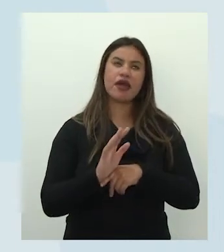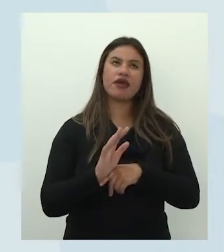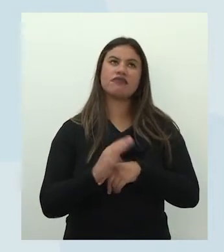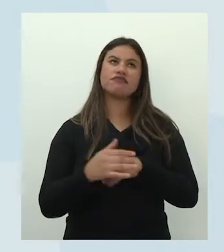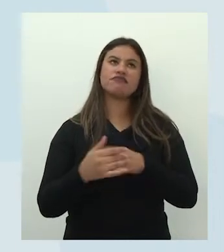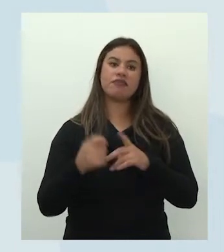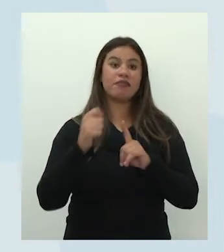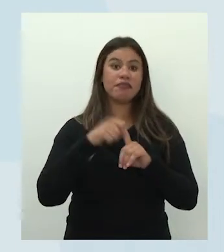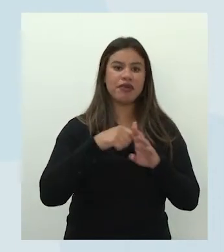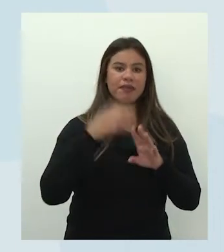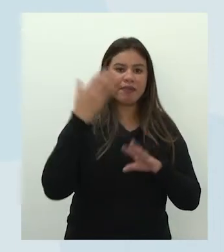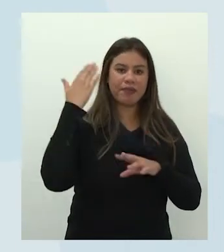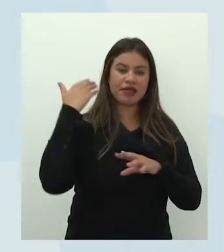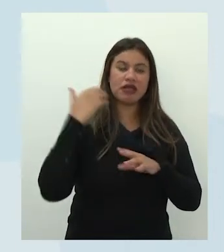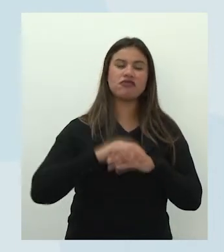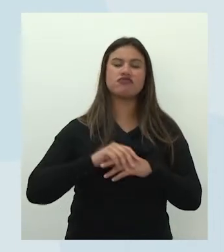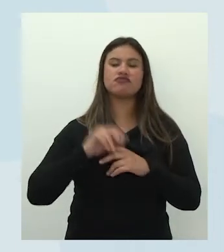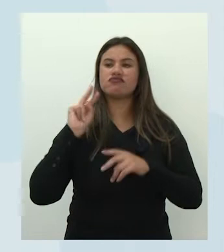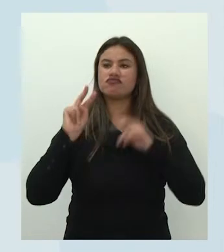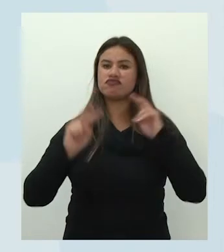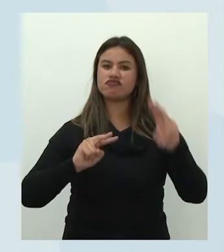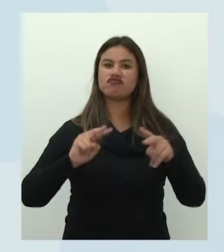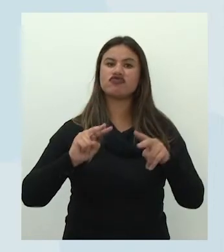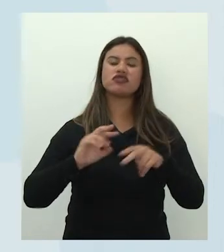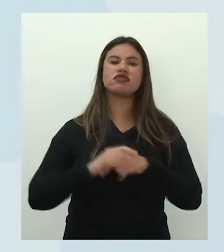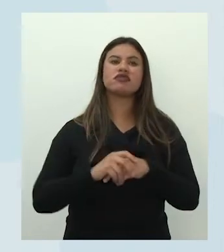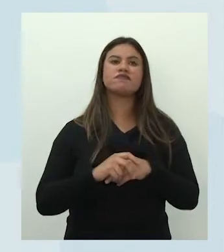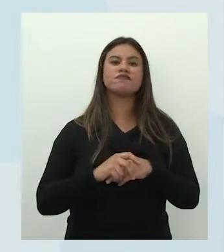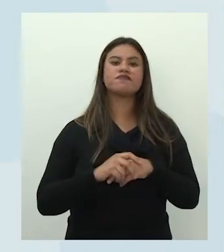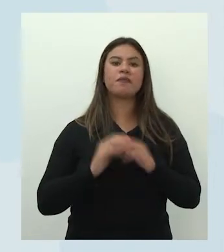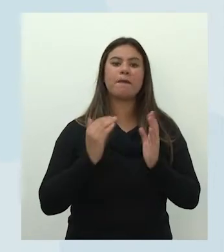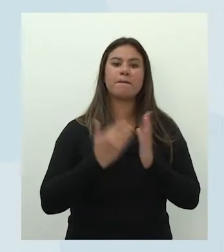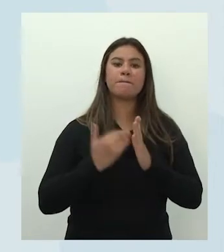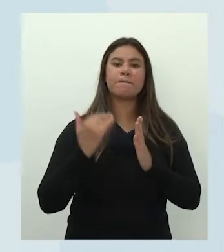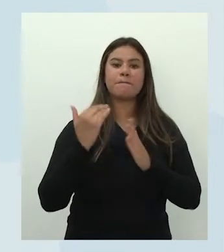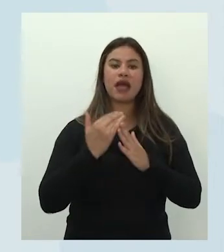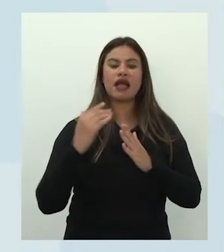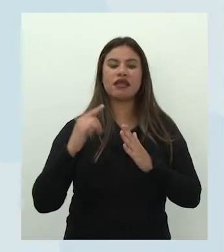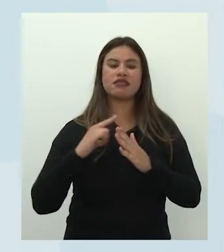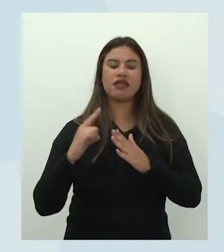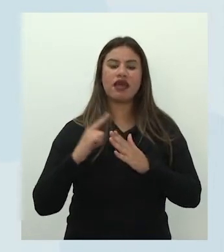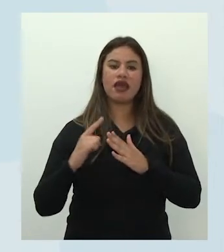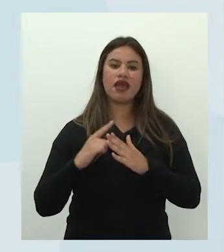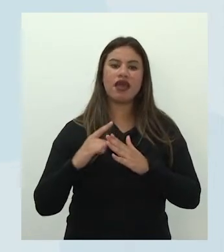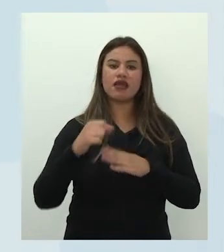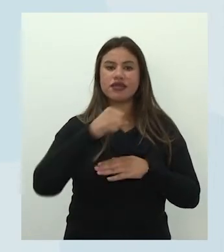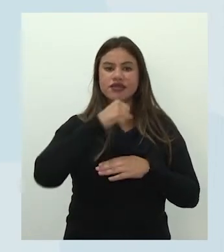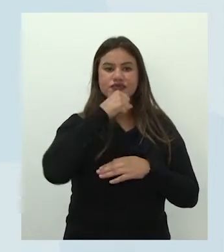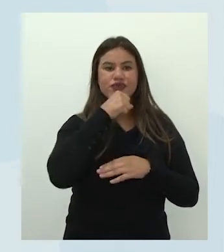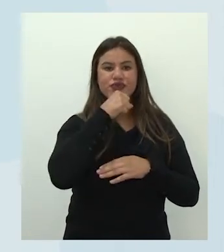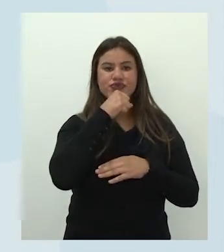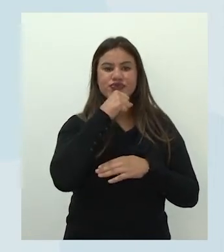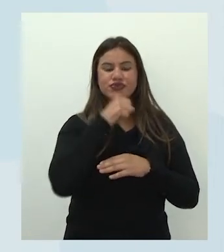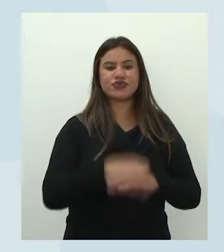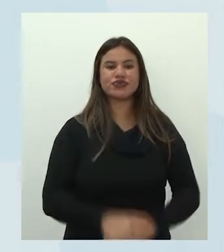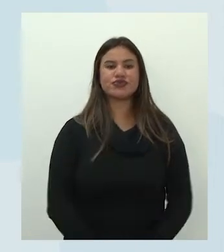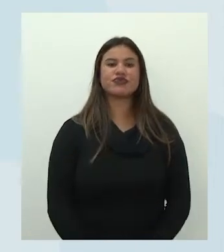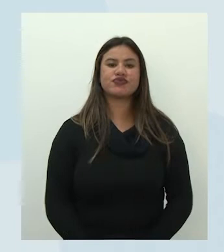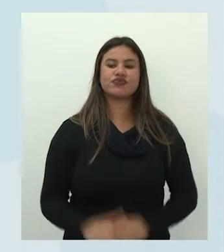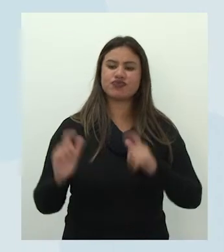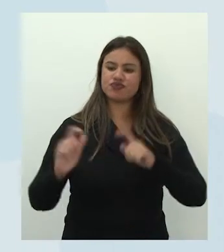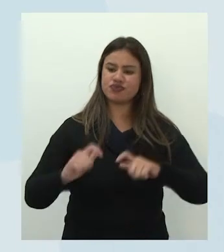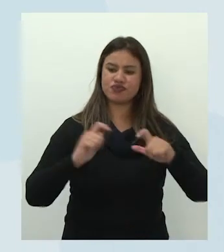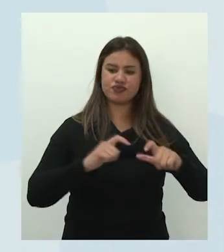há meses atrás, nós vemos que cada vez mais temos idosos, por todo